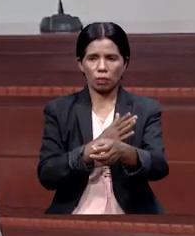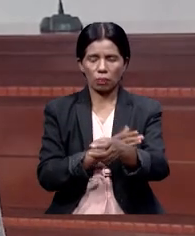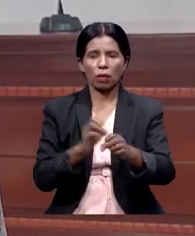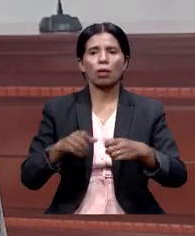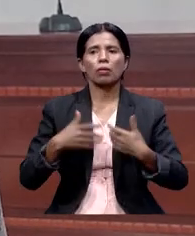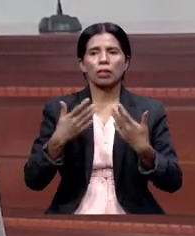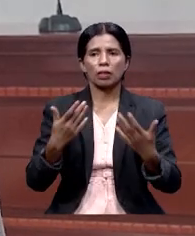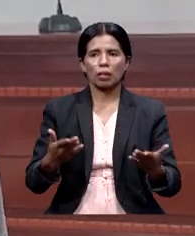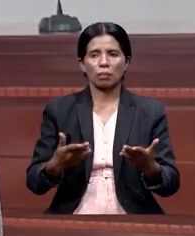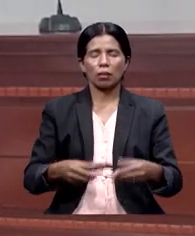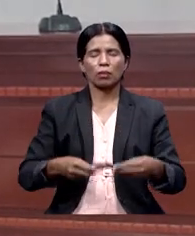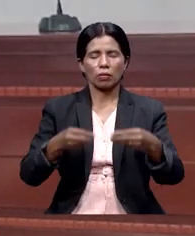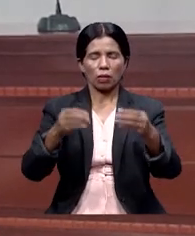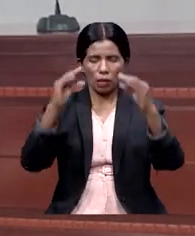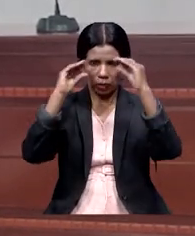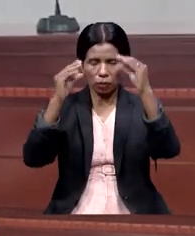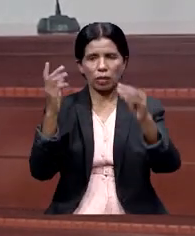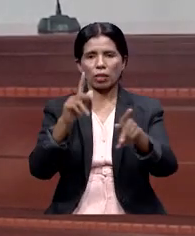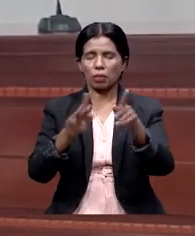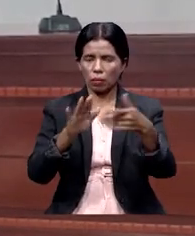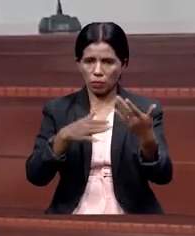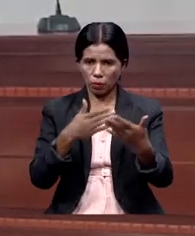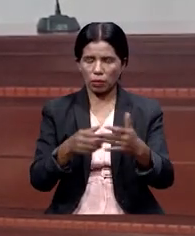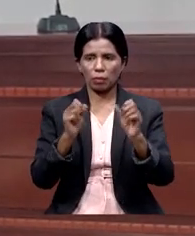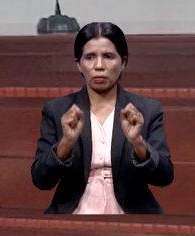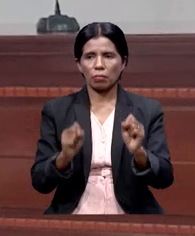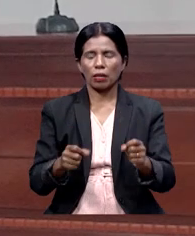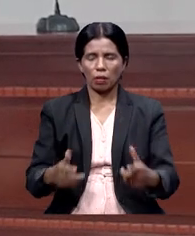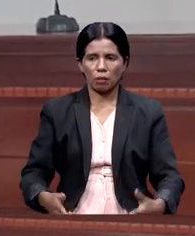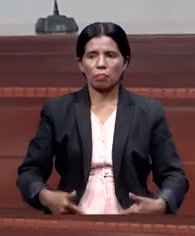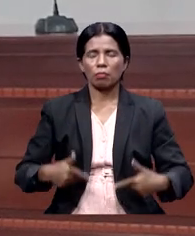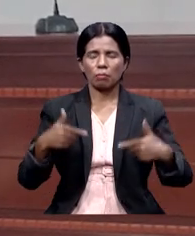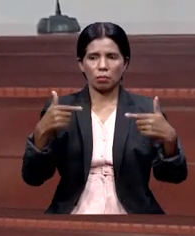mak konsensialija ita ninia populasaun sira atu bele mori siha